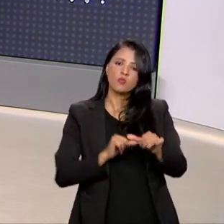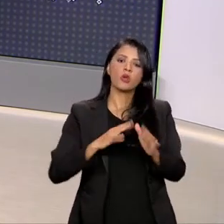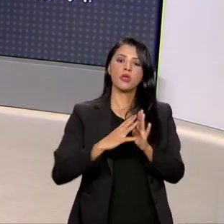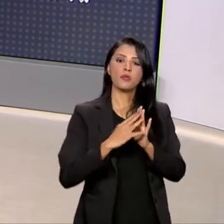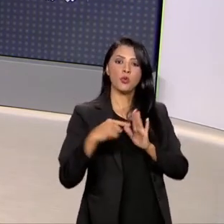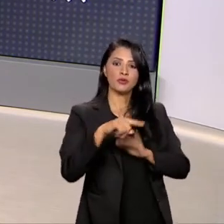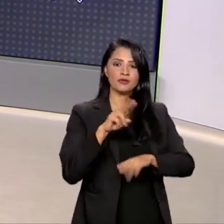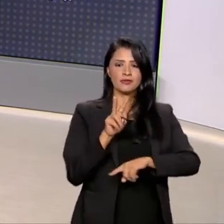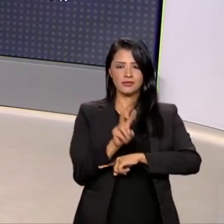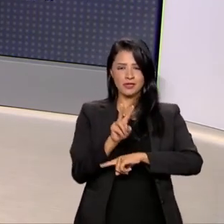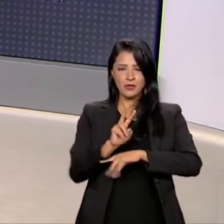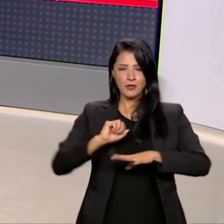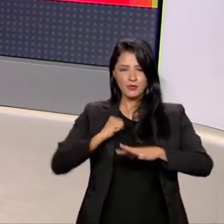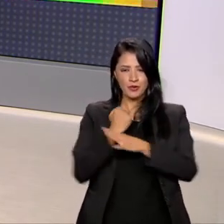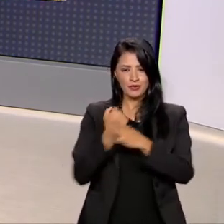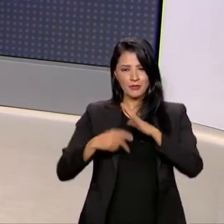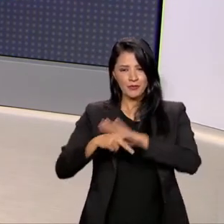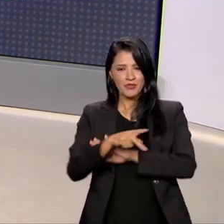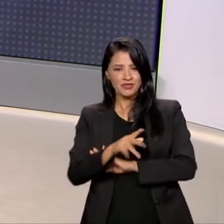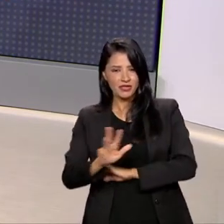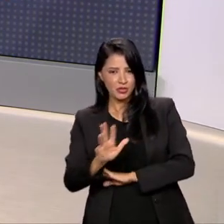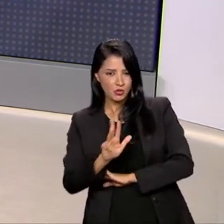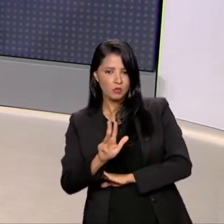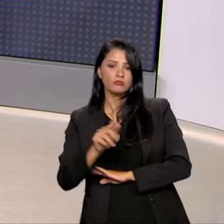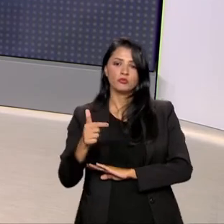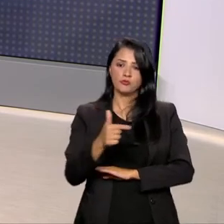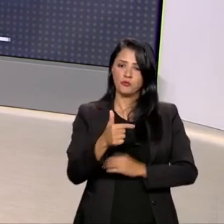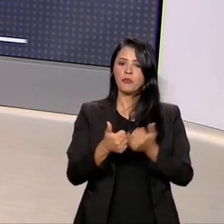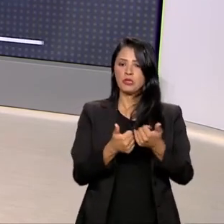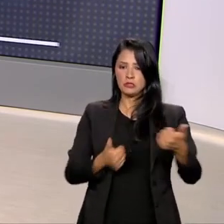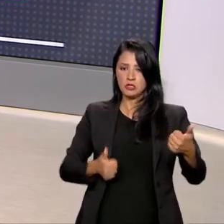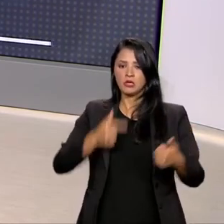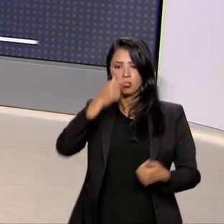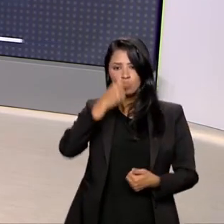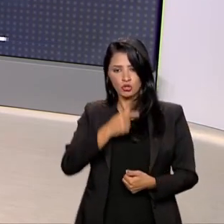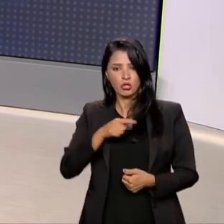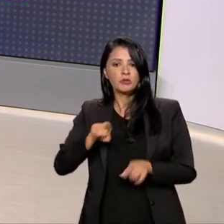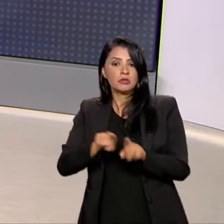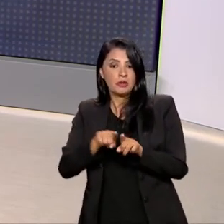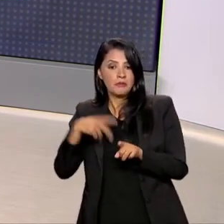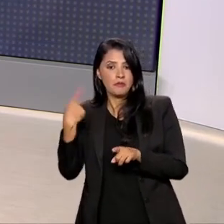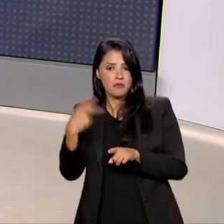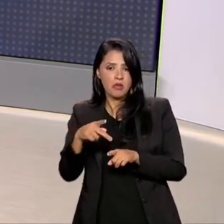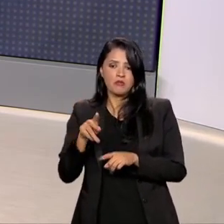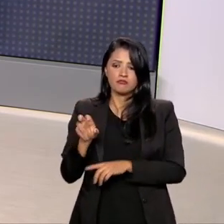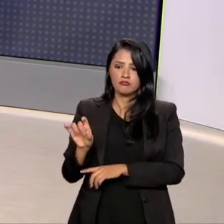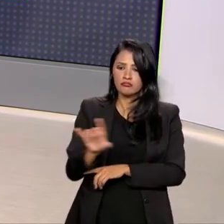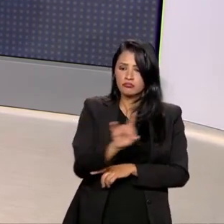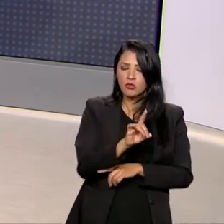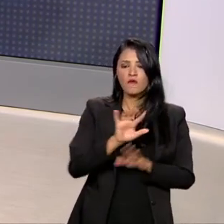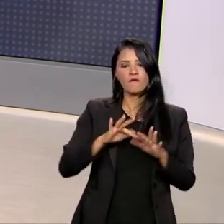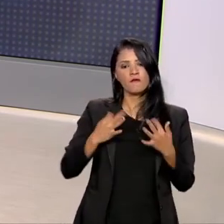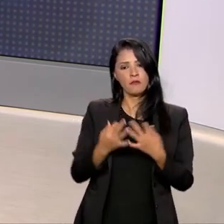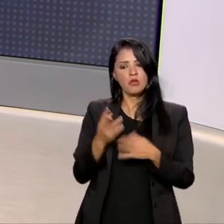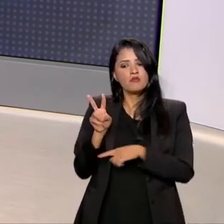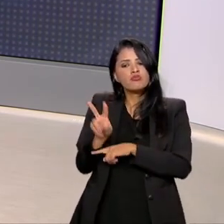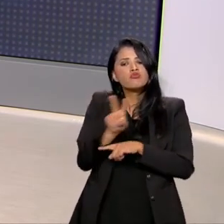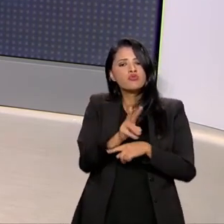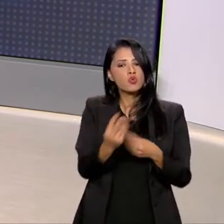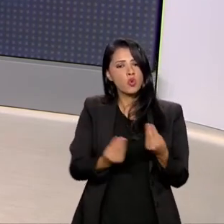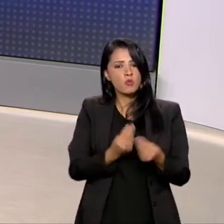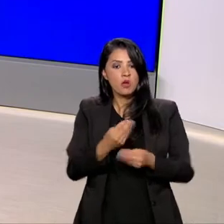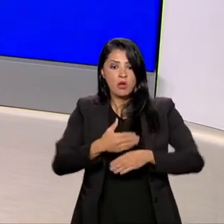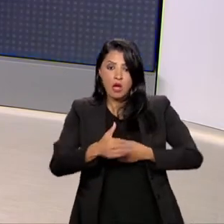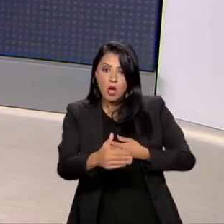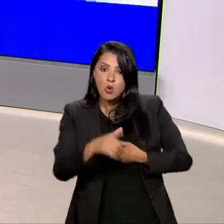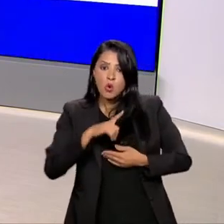modelo de segurança do presidente Lula, do vice-presidente Geraldo Alckmin e de seus respectivos familiares. A partir de